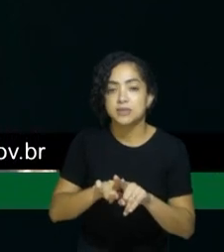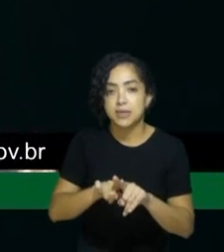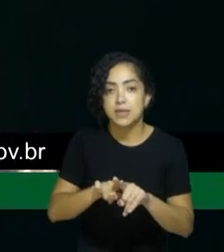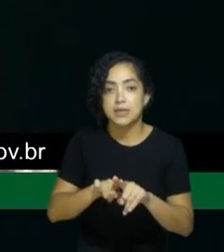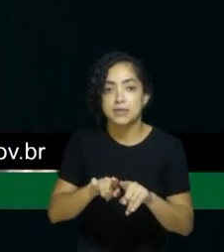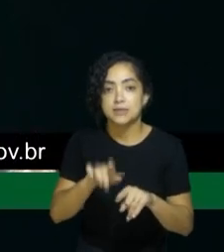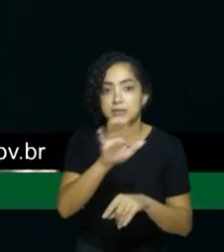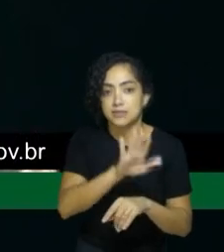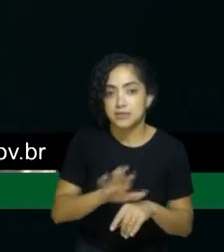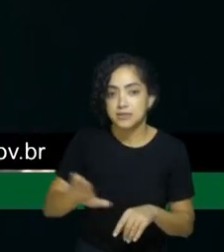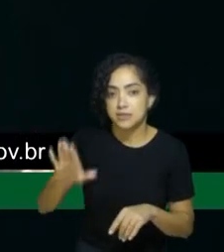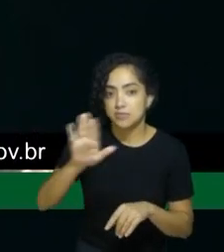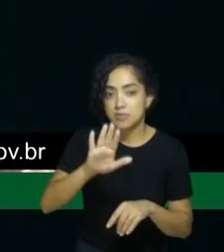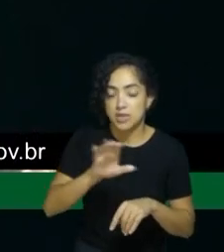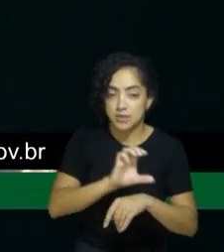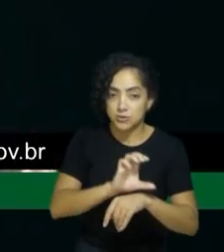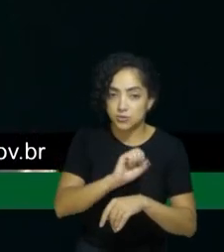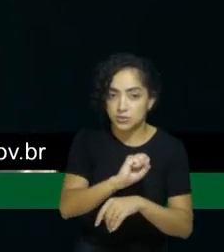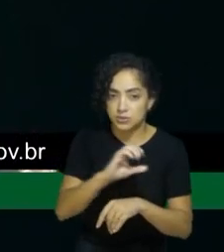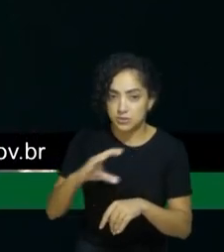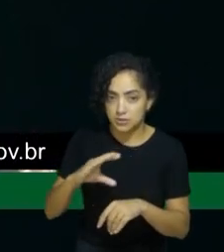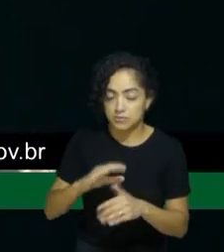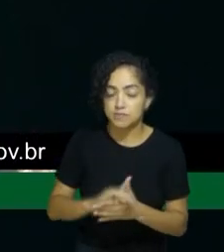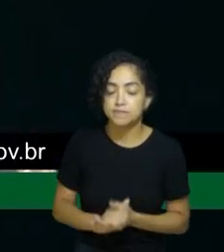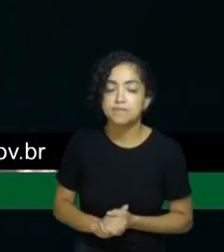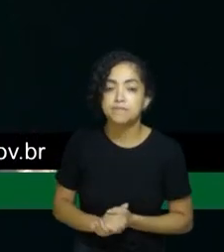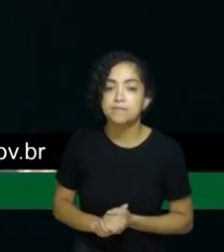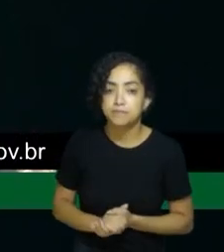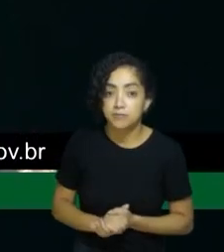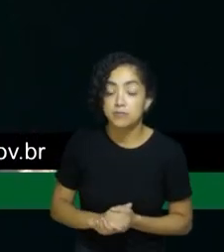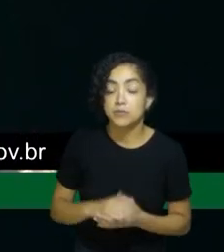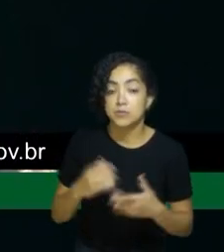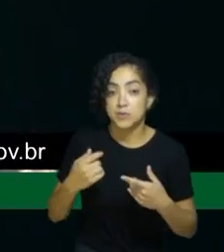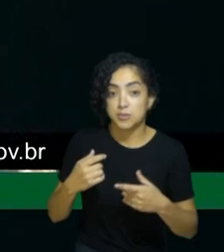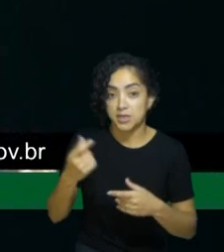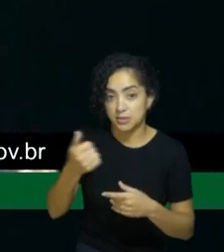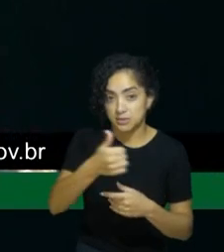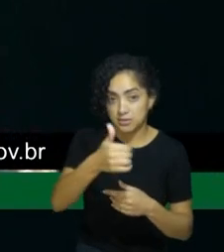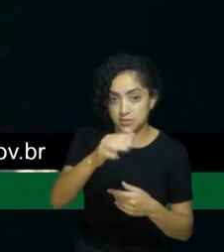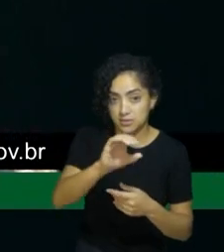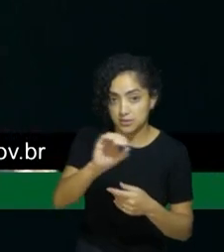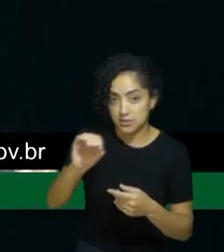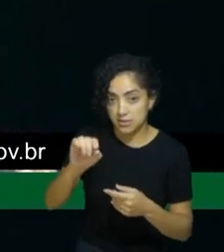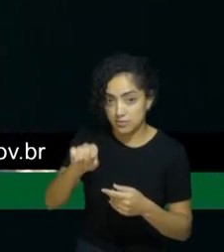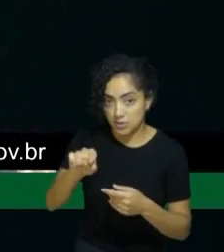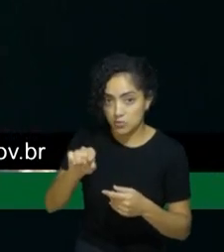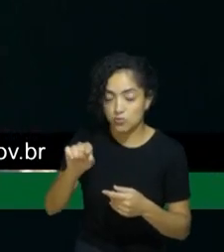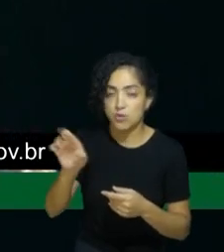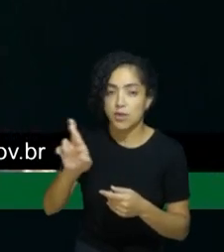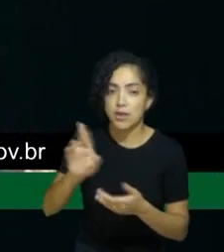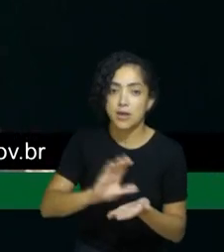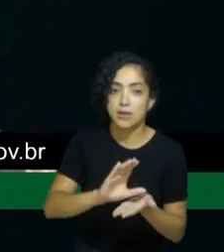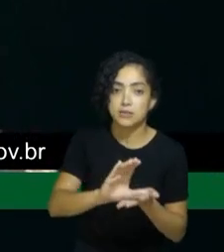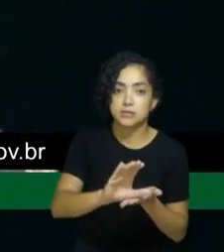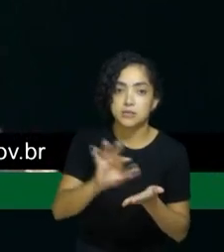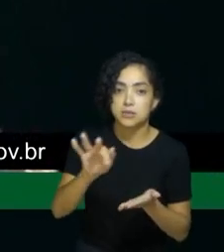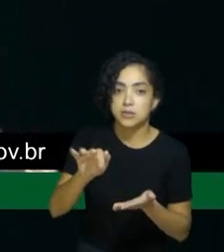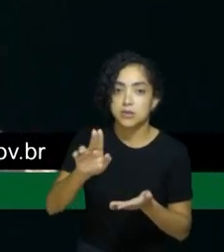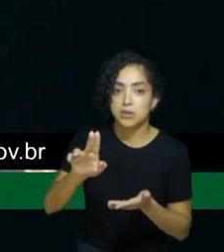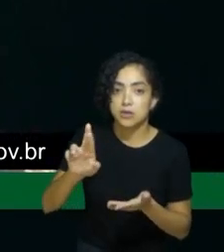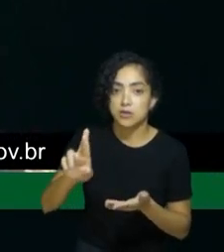assembleias de deus do Estado de Santa Catarina também destinamos R 100.000 a Furb também